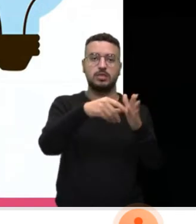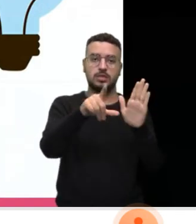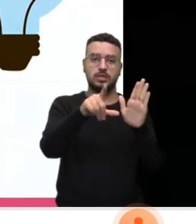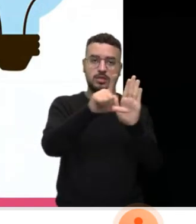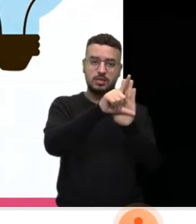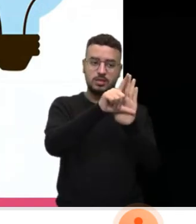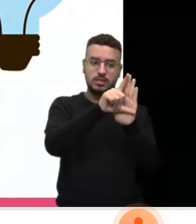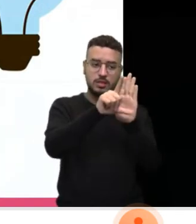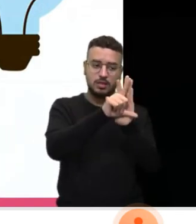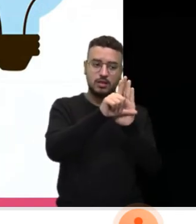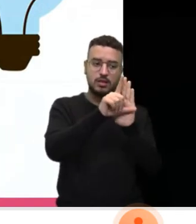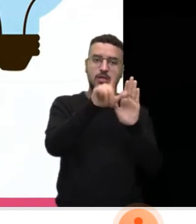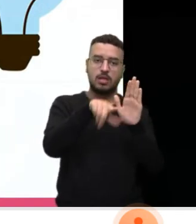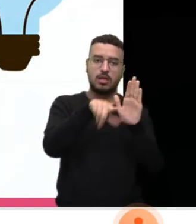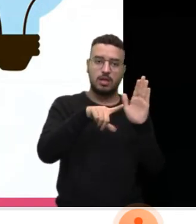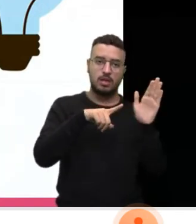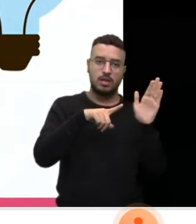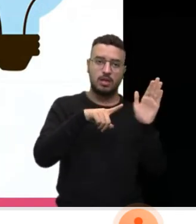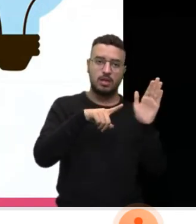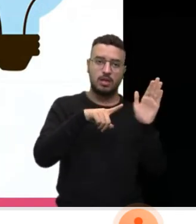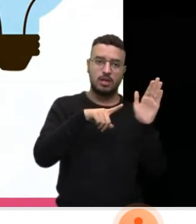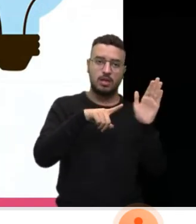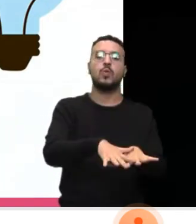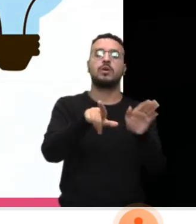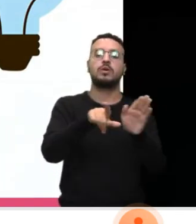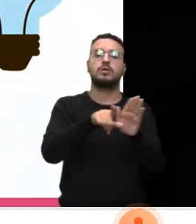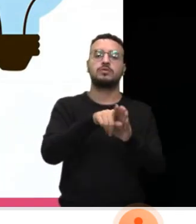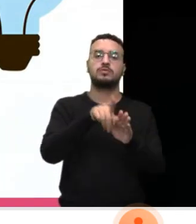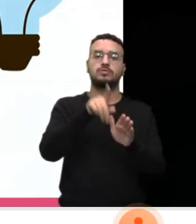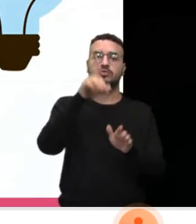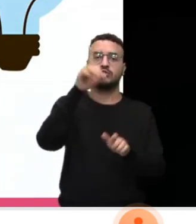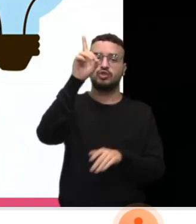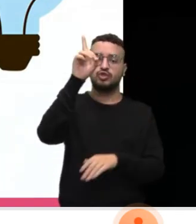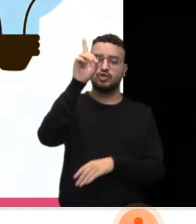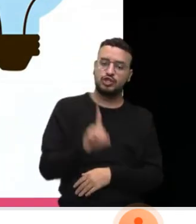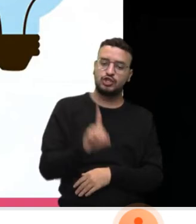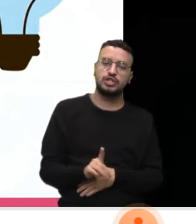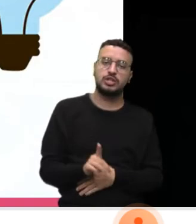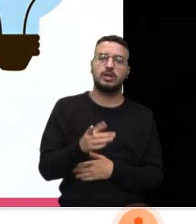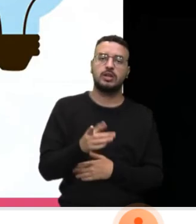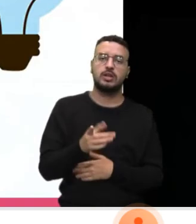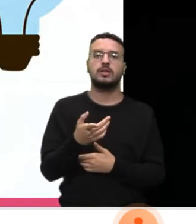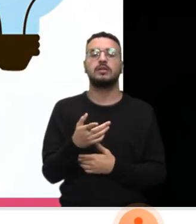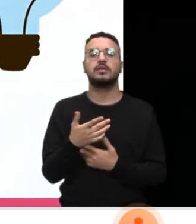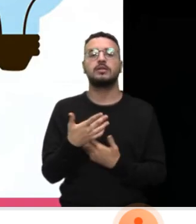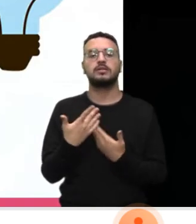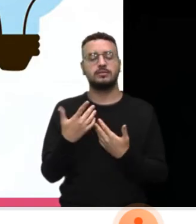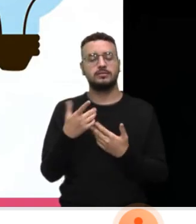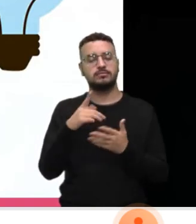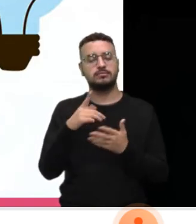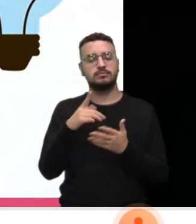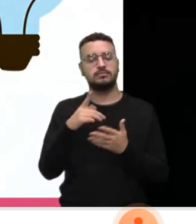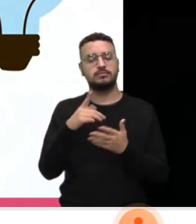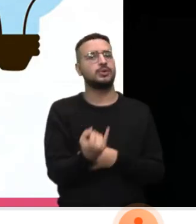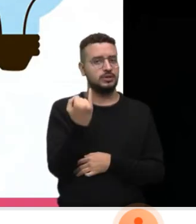quanto à sua inclusão, os seus direitos. Então, esses documentos são muito importantes. No